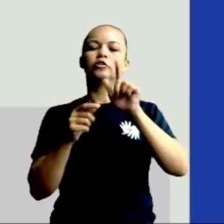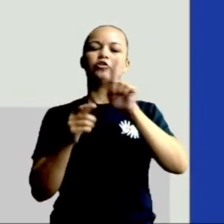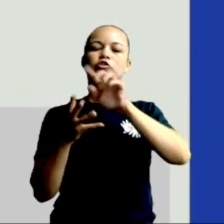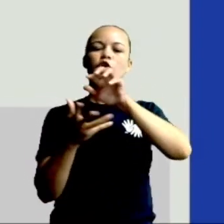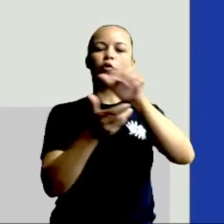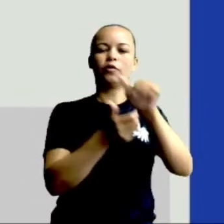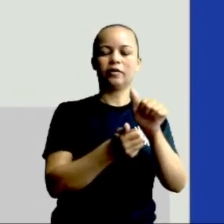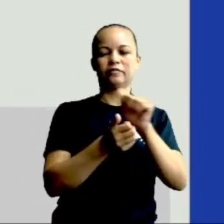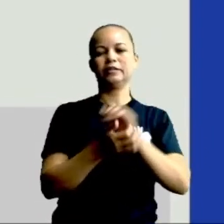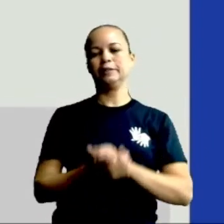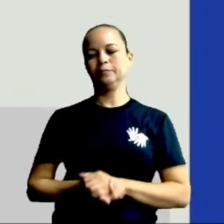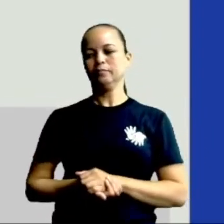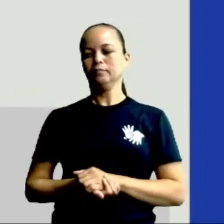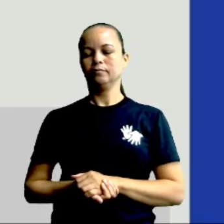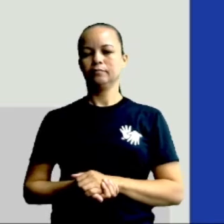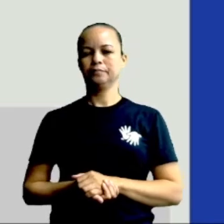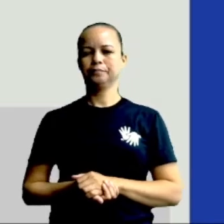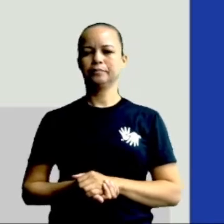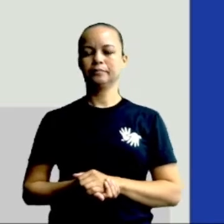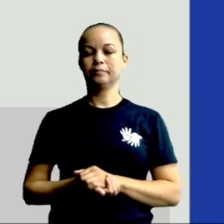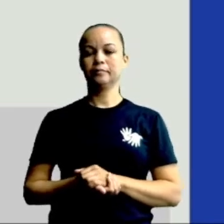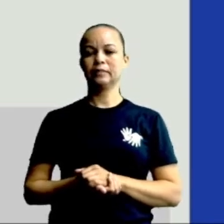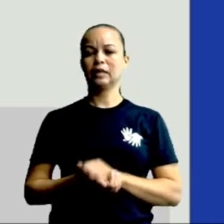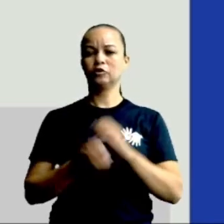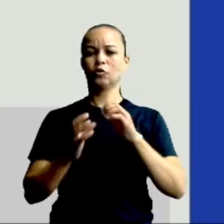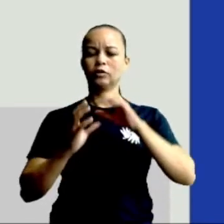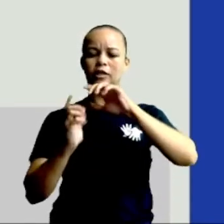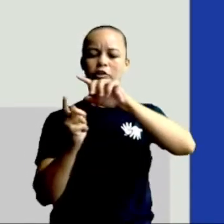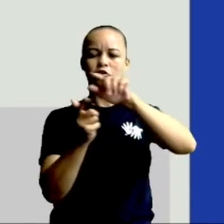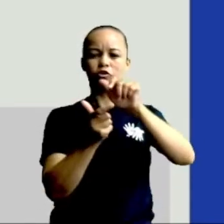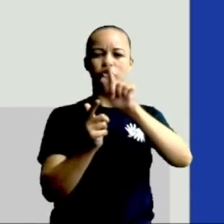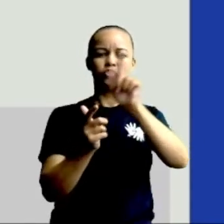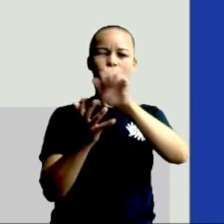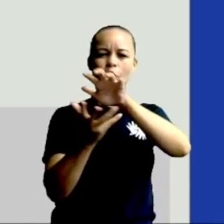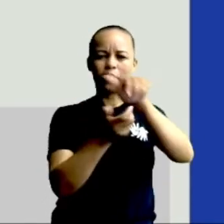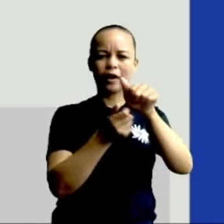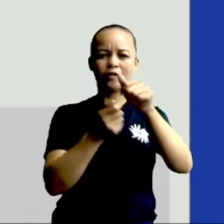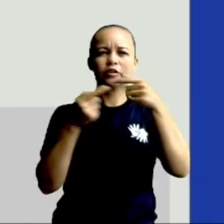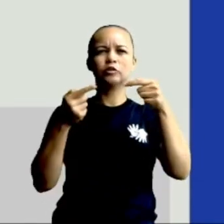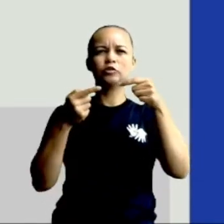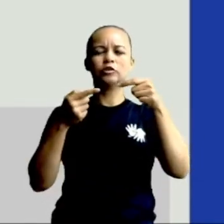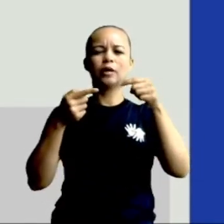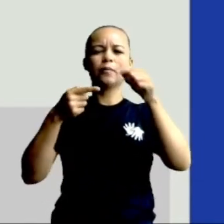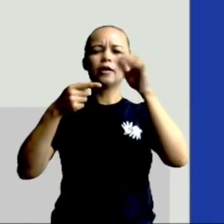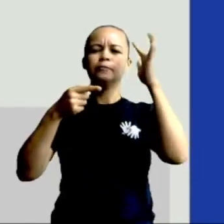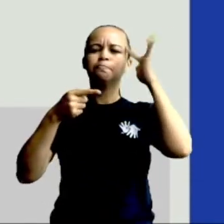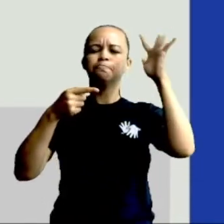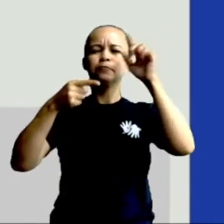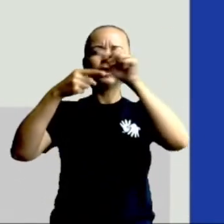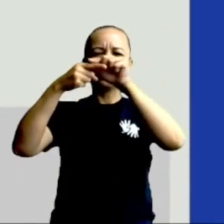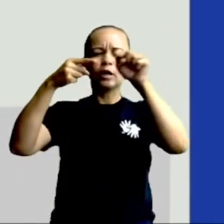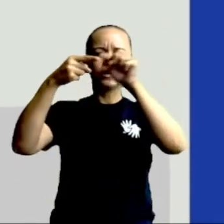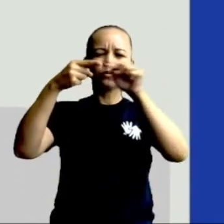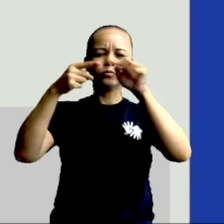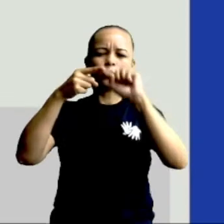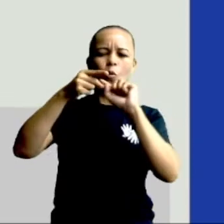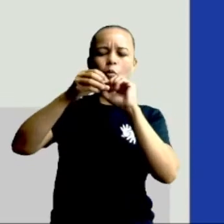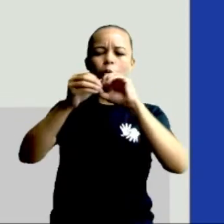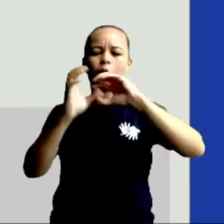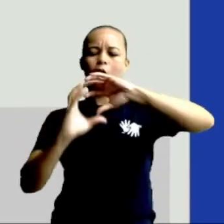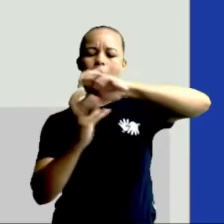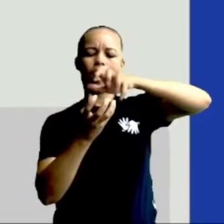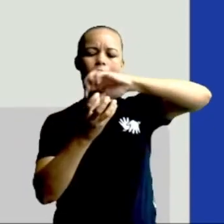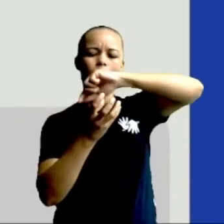geográficas. As coordenadas geográficas são um sistema de linhas imaginárias traçadas no globo terrestre